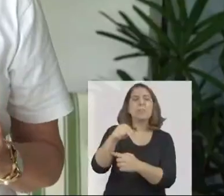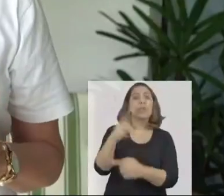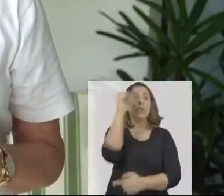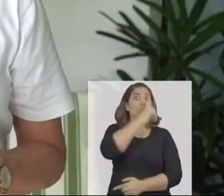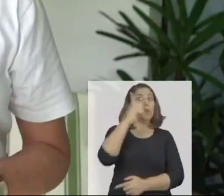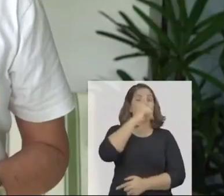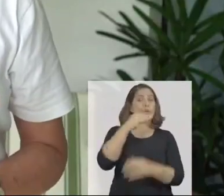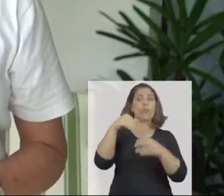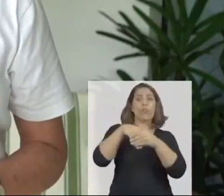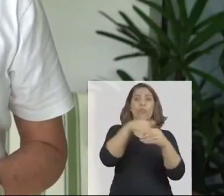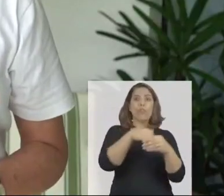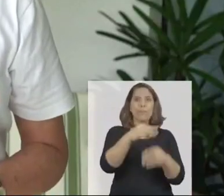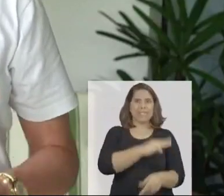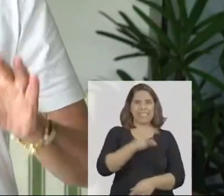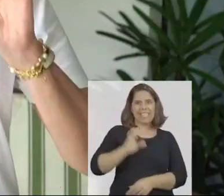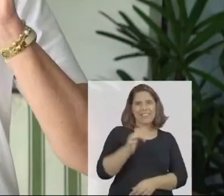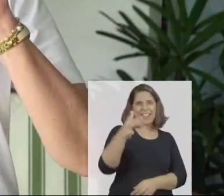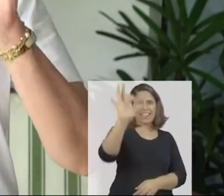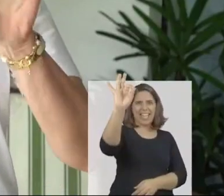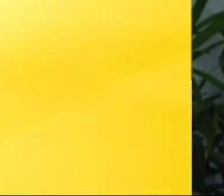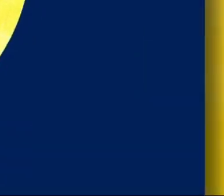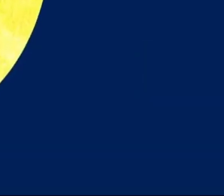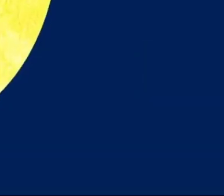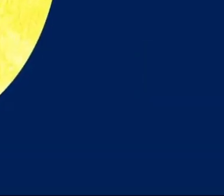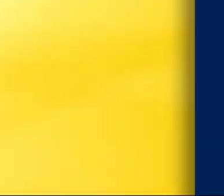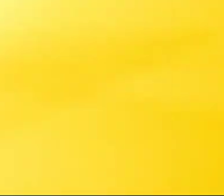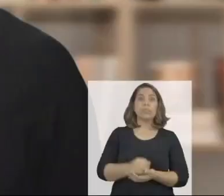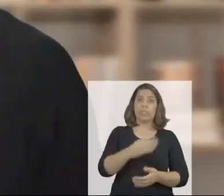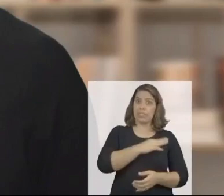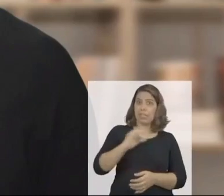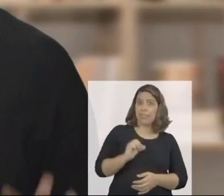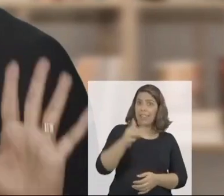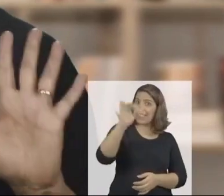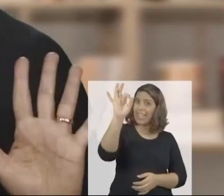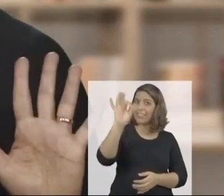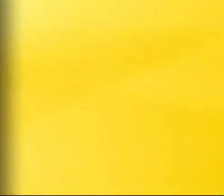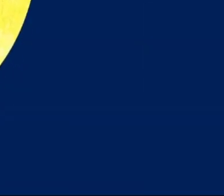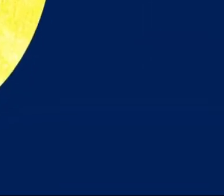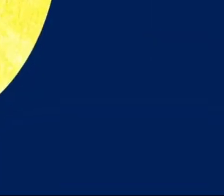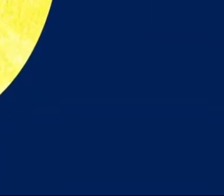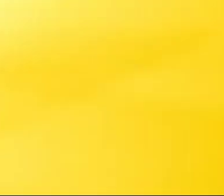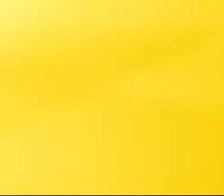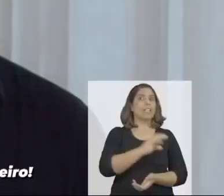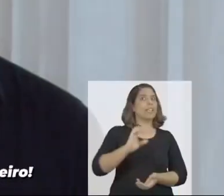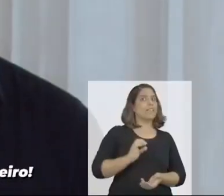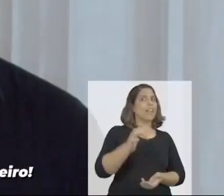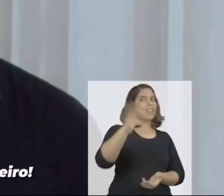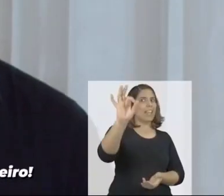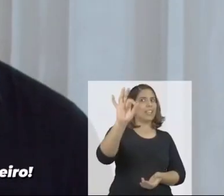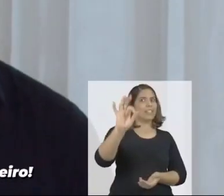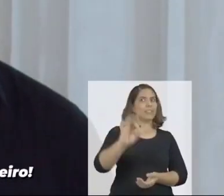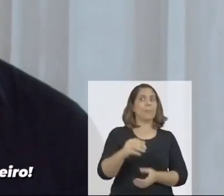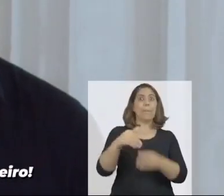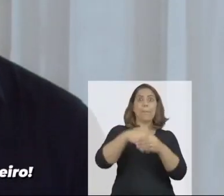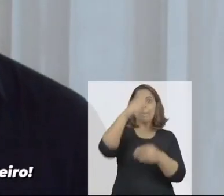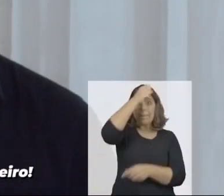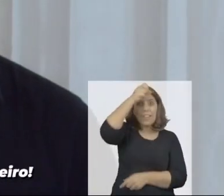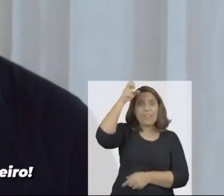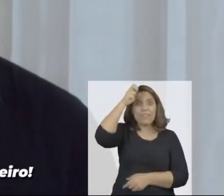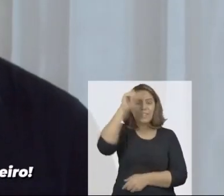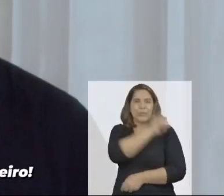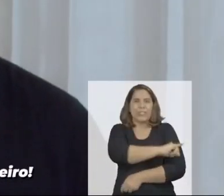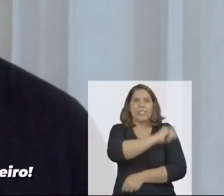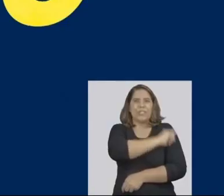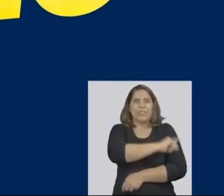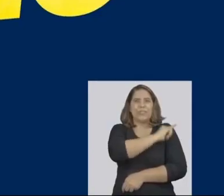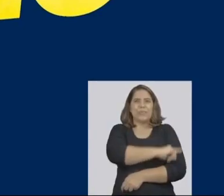No domingo, vote Crivella, vote 10. Vote Crivella, vote 10. Vote no Crivella 10 para